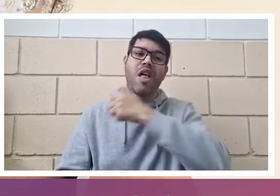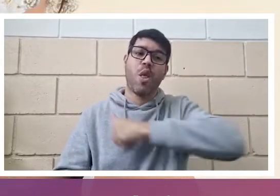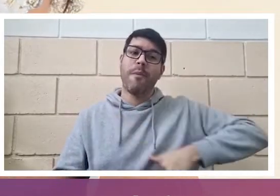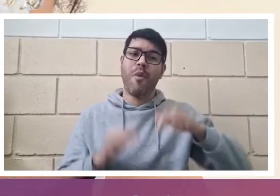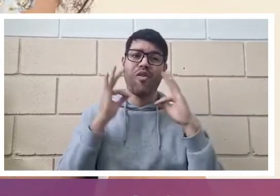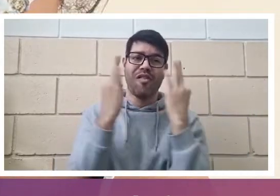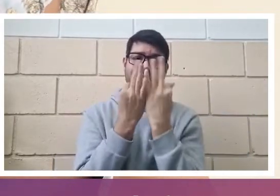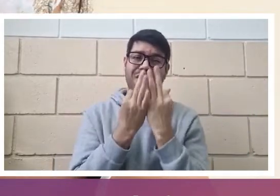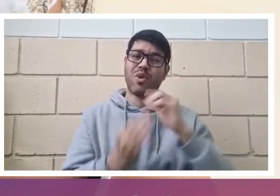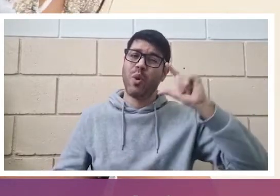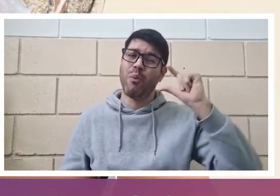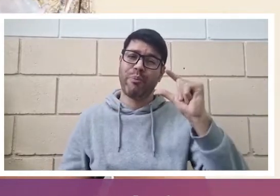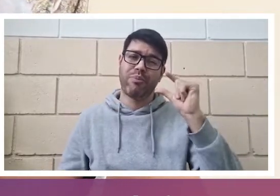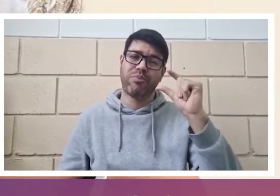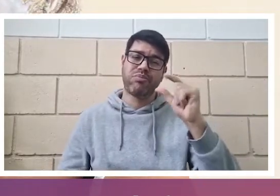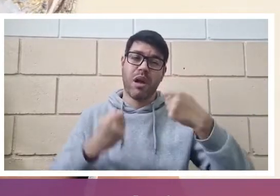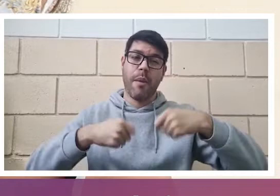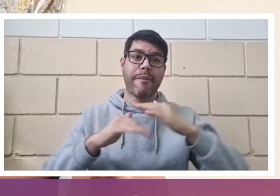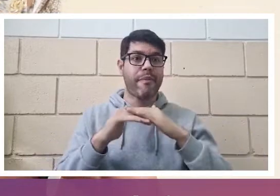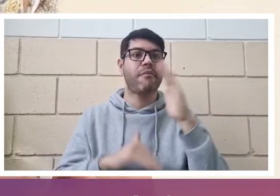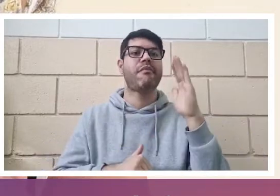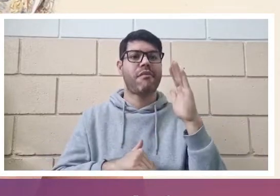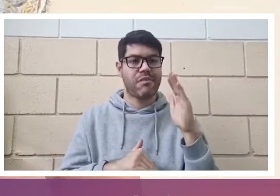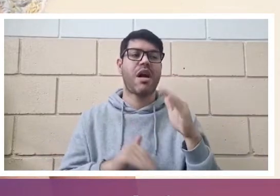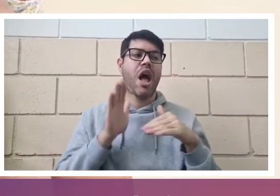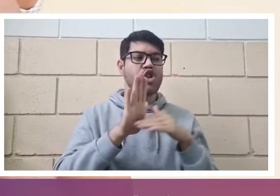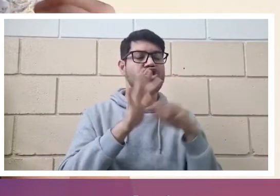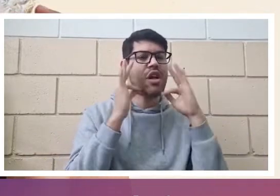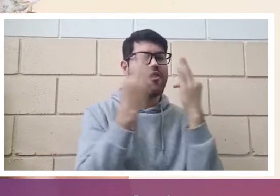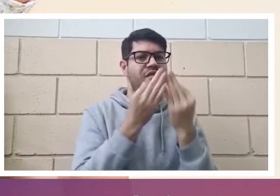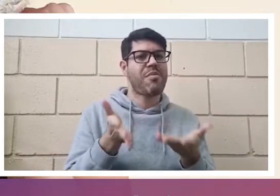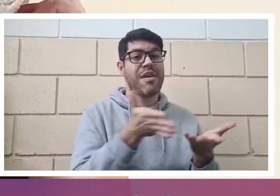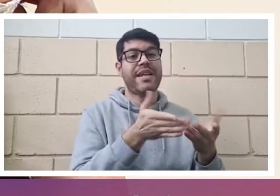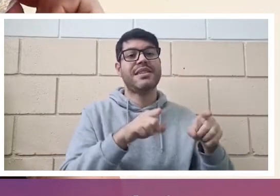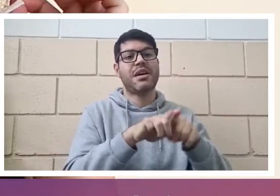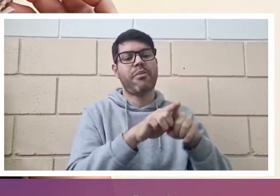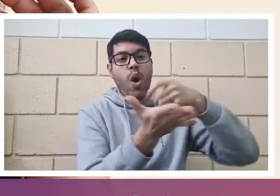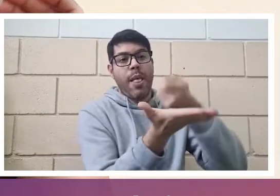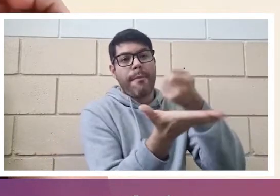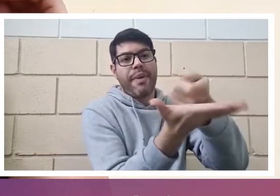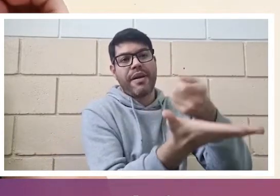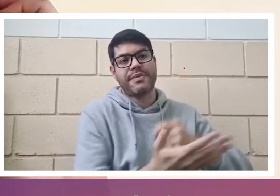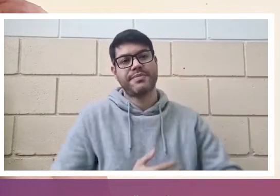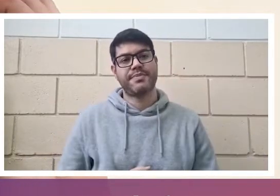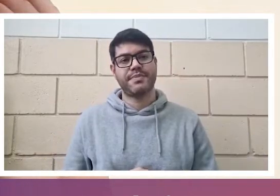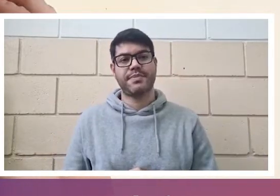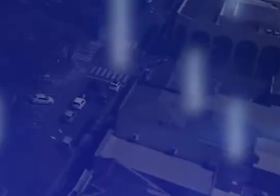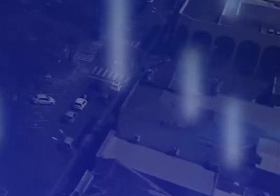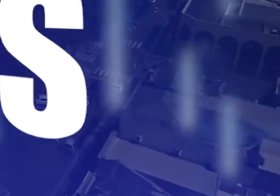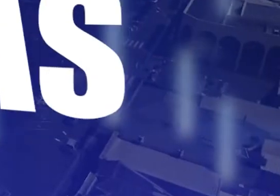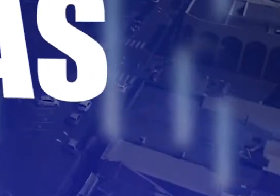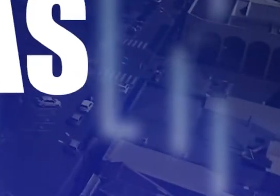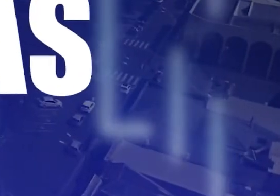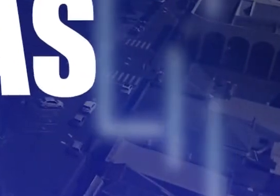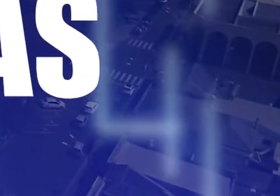que a gente ganha do auxílio não dá nem pro começo das coisas, das nossas contas, viu?